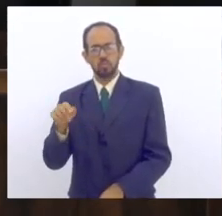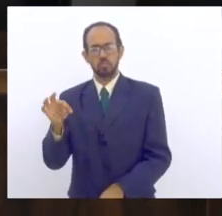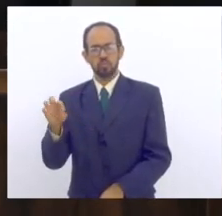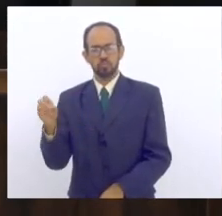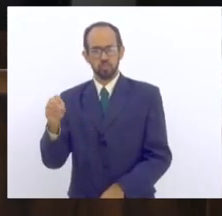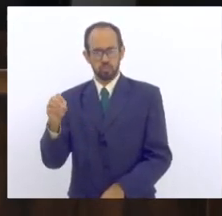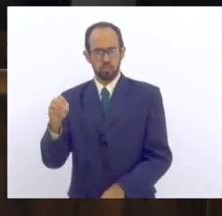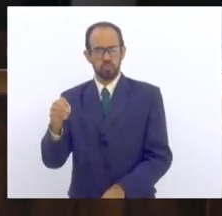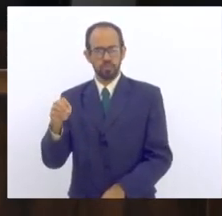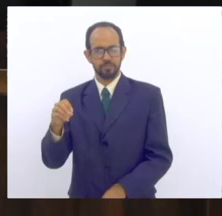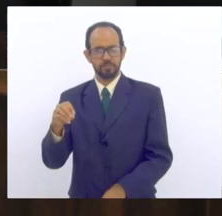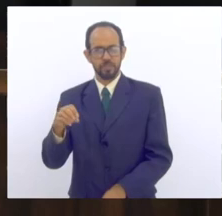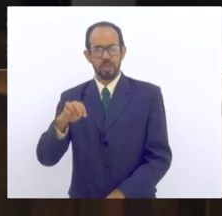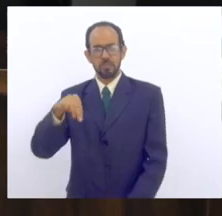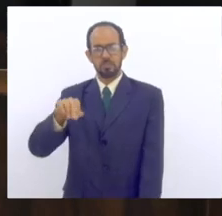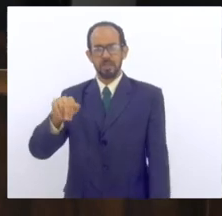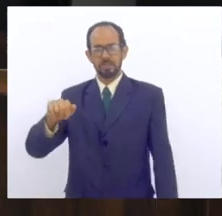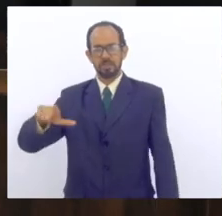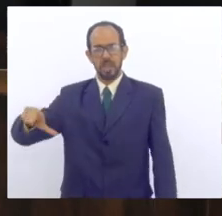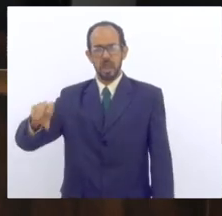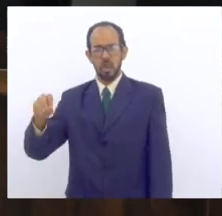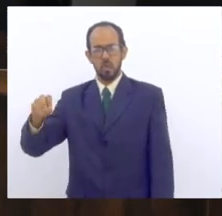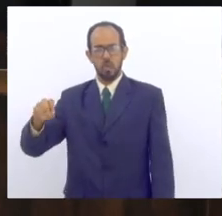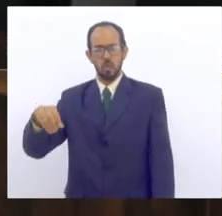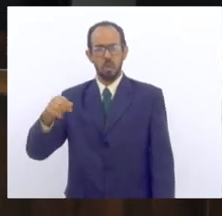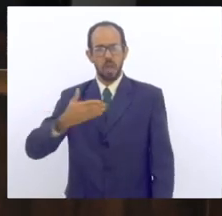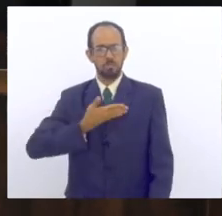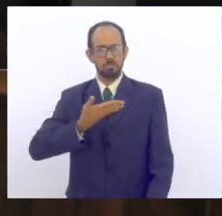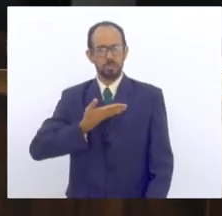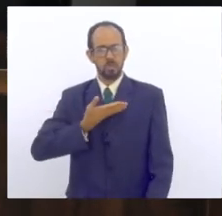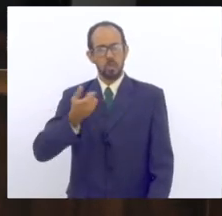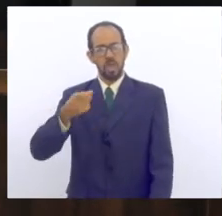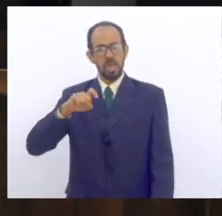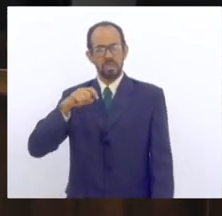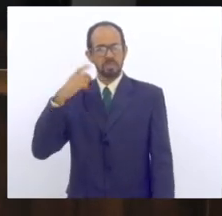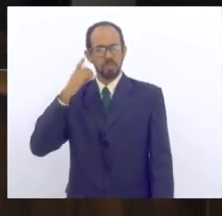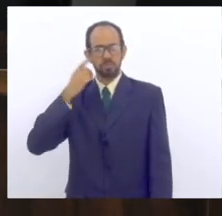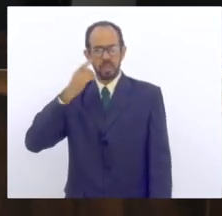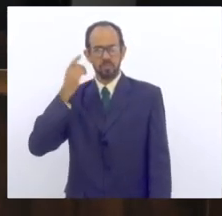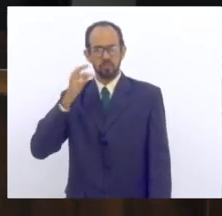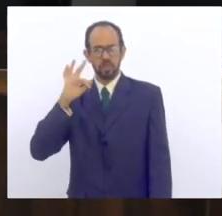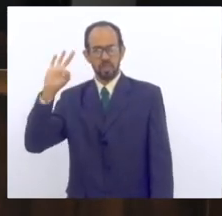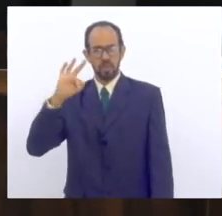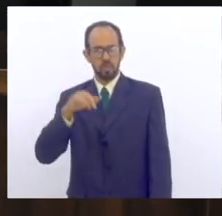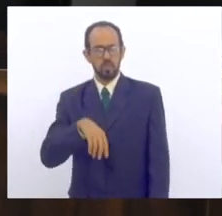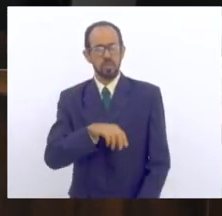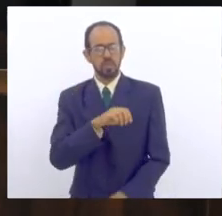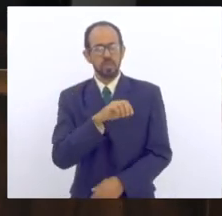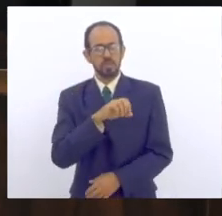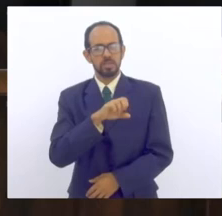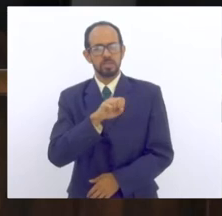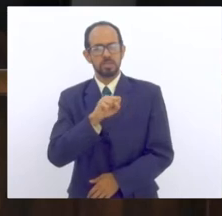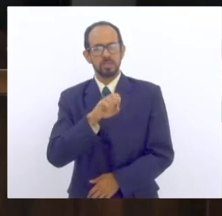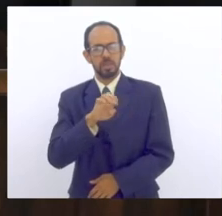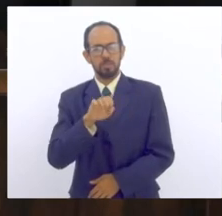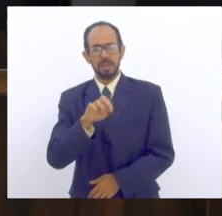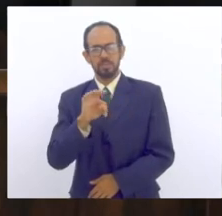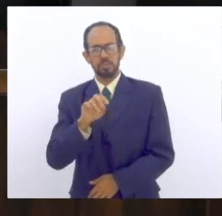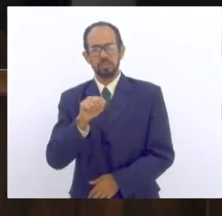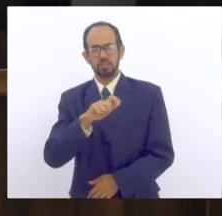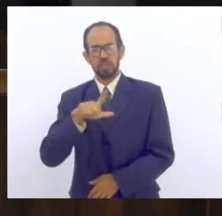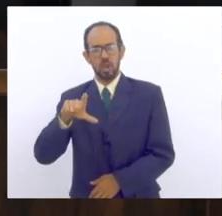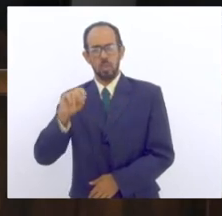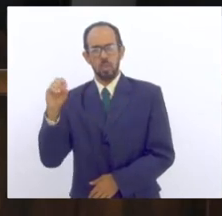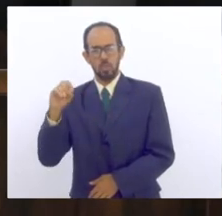Marcelo Itagiba nosso amigo deputado federal deputado federal Sebastião Rodrigues e